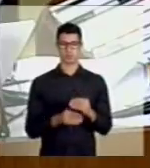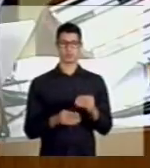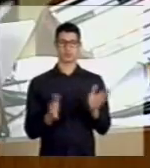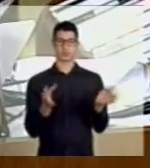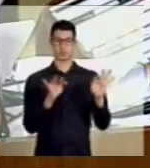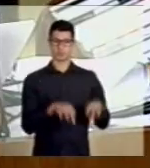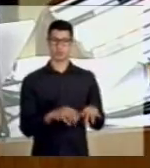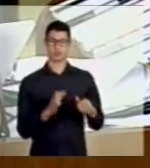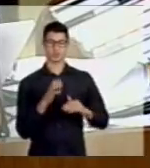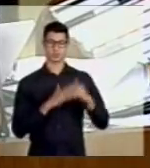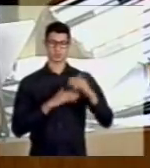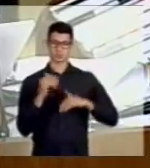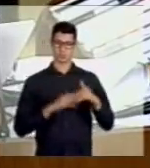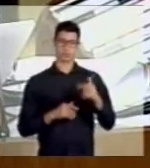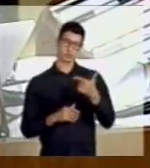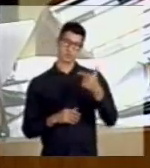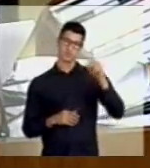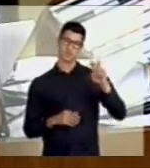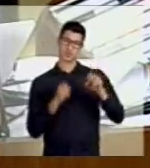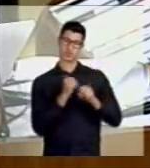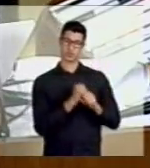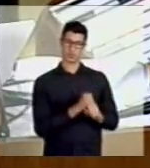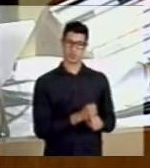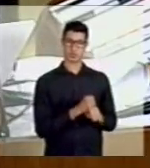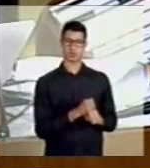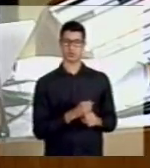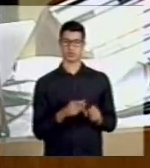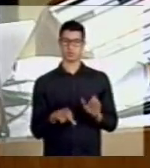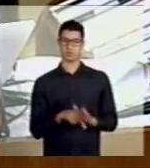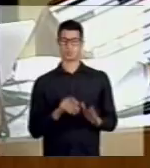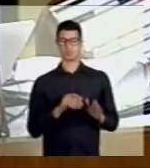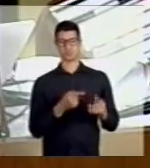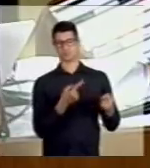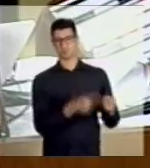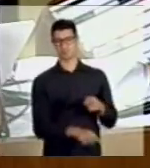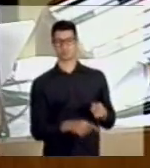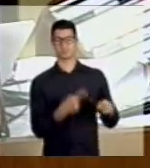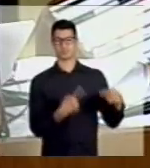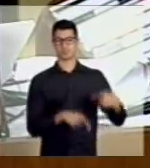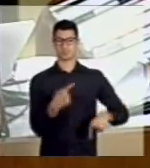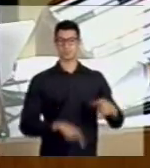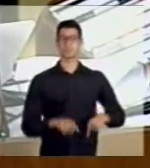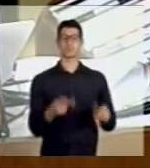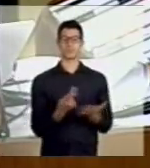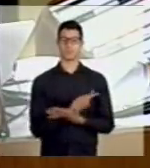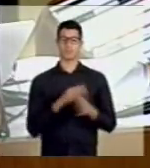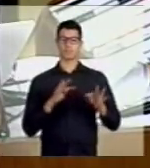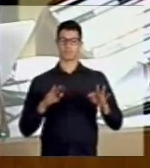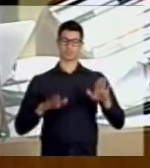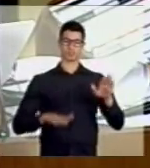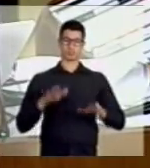fim a cerca de 25 anos de discórdia e disputas judiciais em